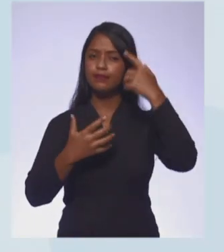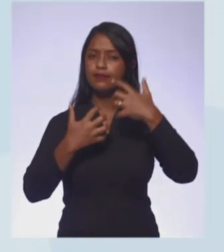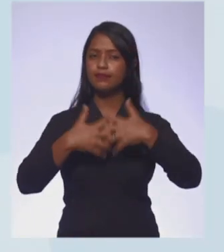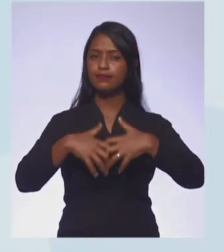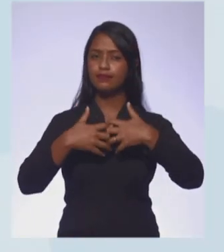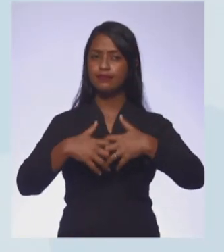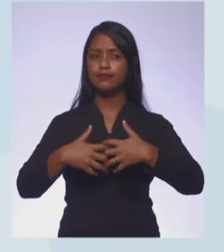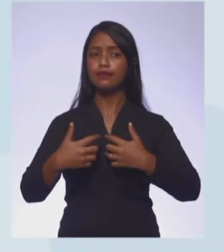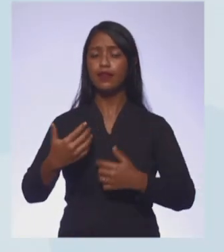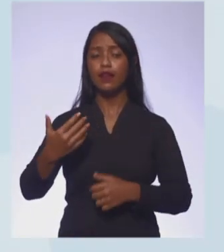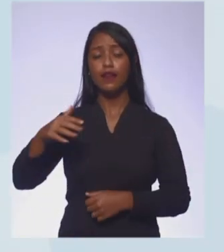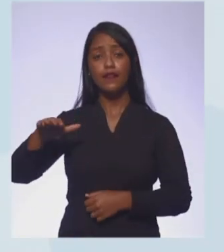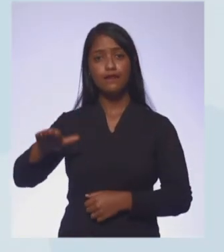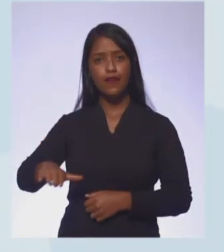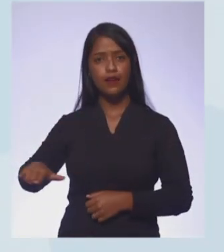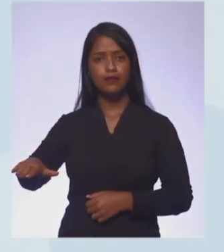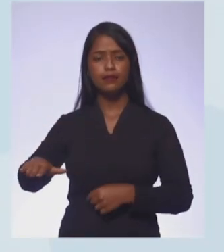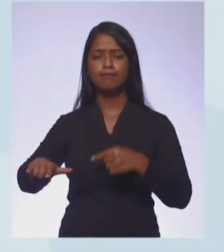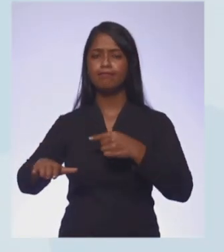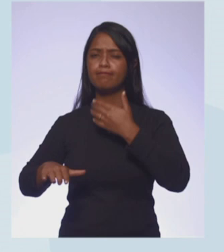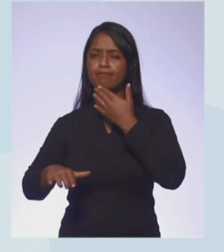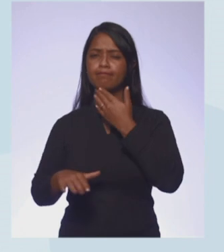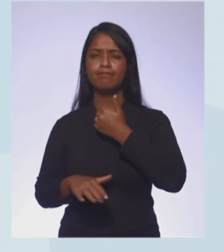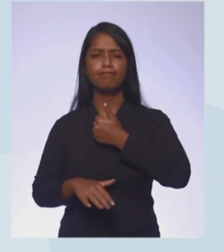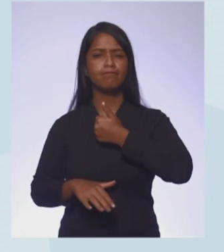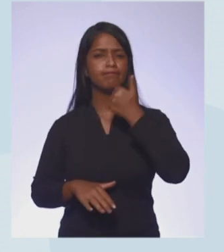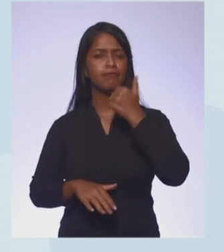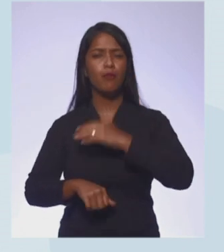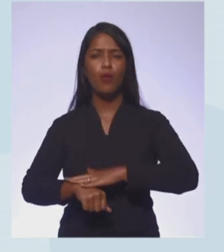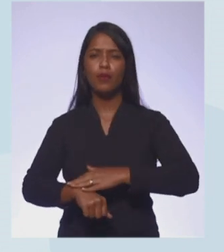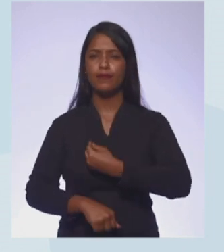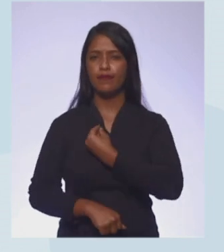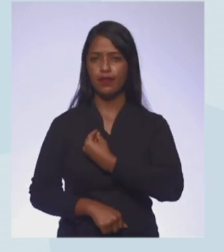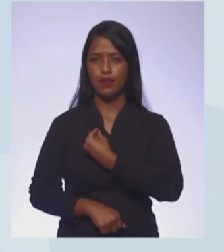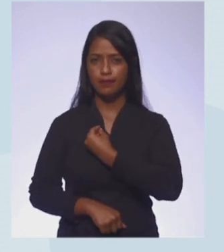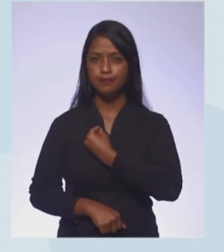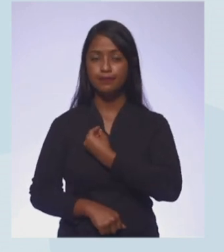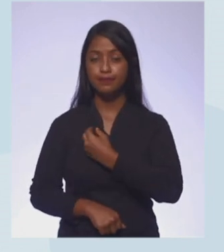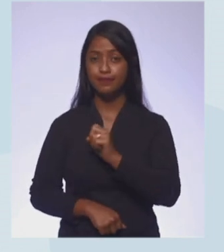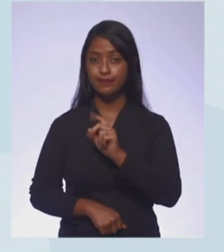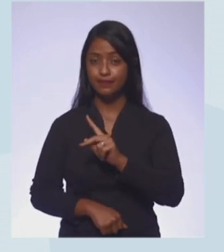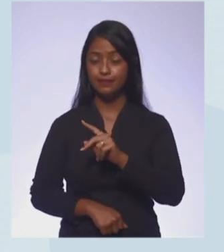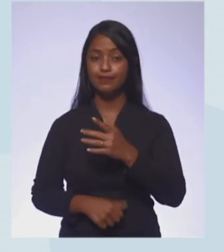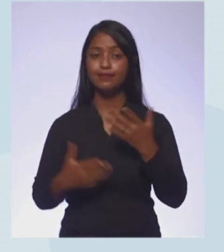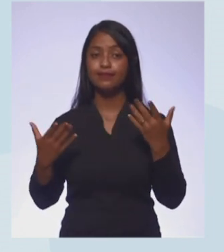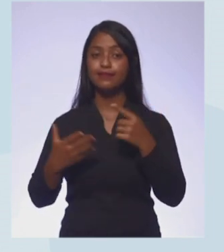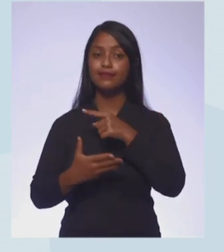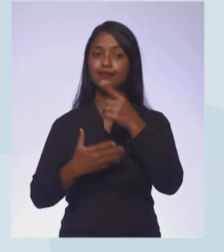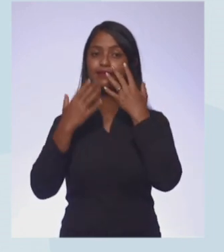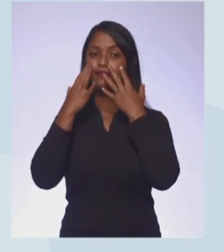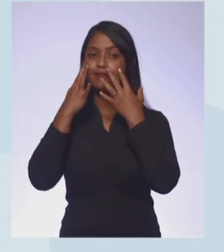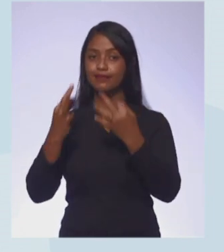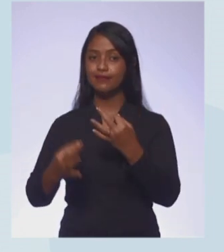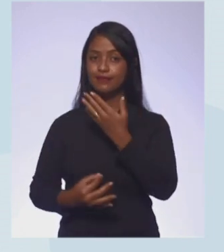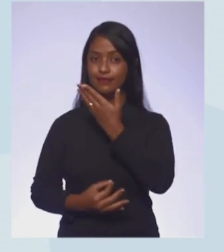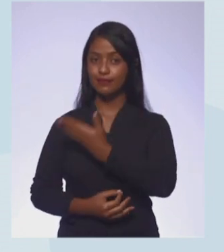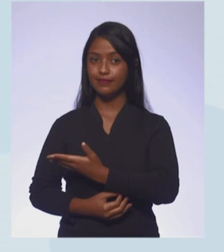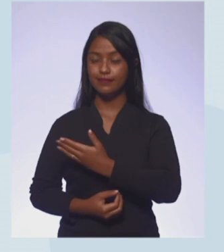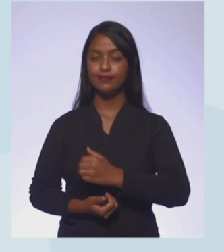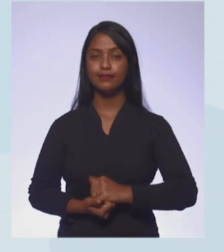A infância é a melhor fase da vida. Então, é para vocês prestarem atenção em tudo aí, tá?